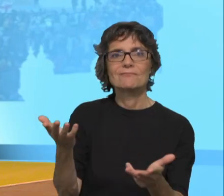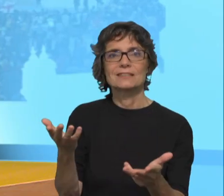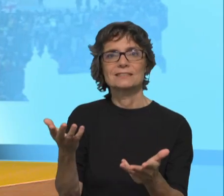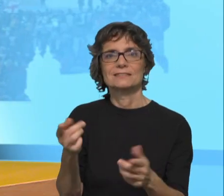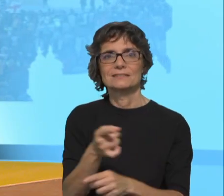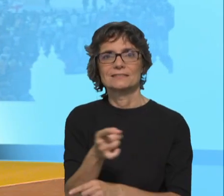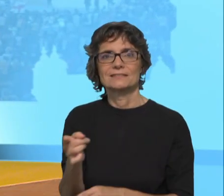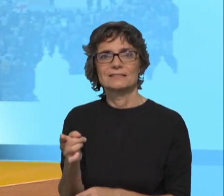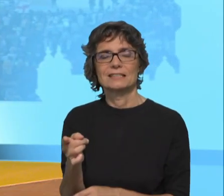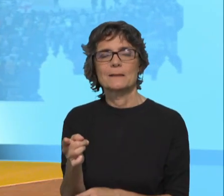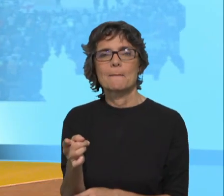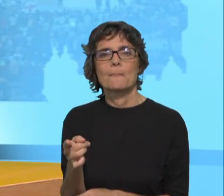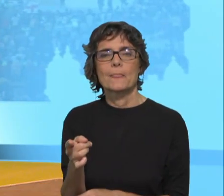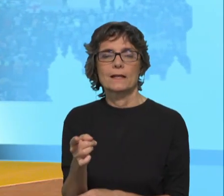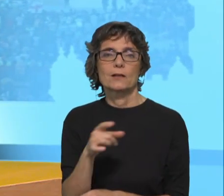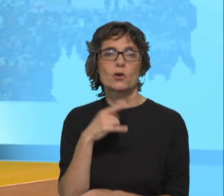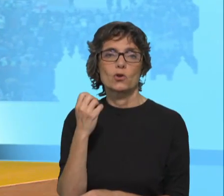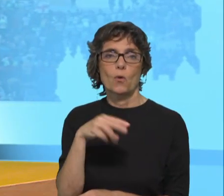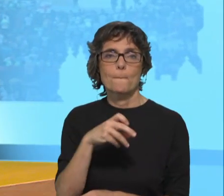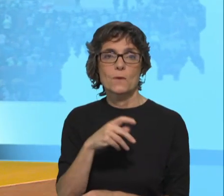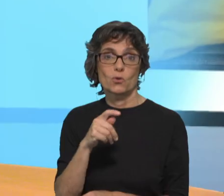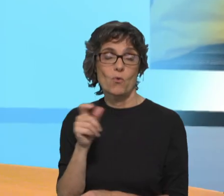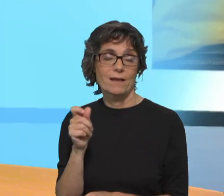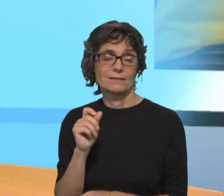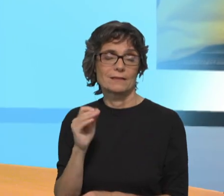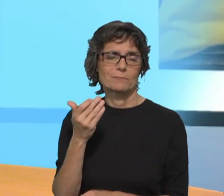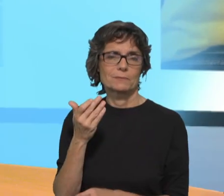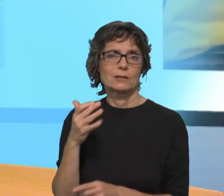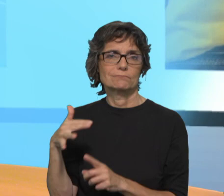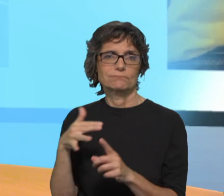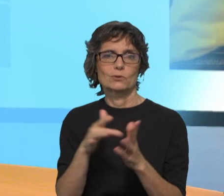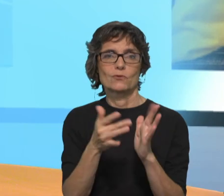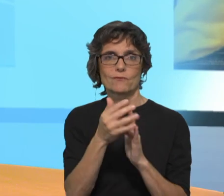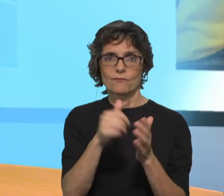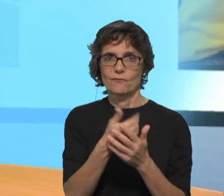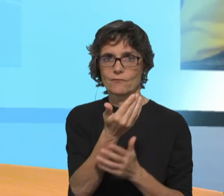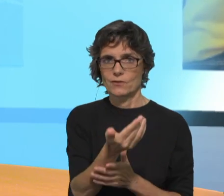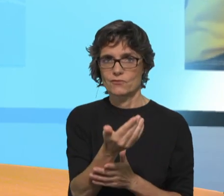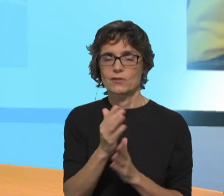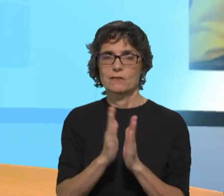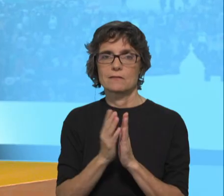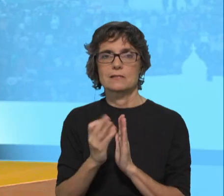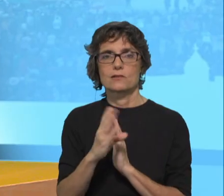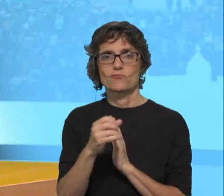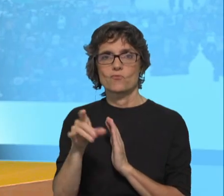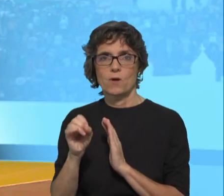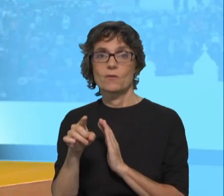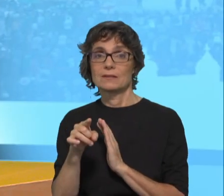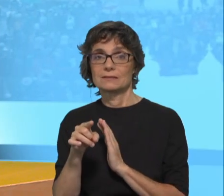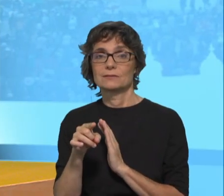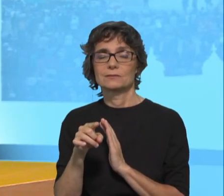buscar aos discípulos, aos primeiros discípulos do Evangelho segundo São João, que eram as primeiras falas